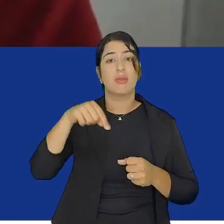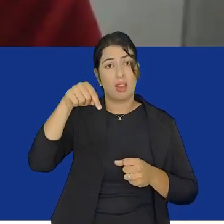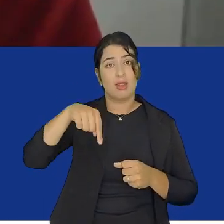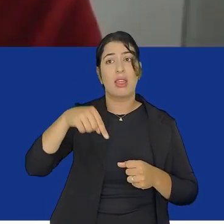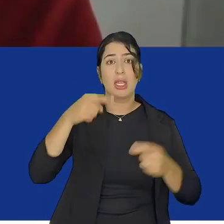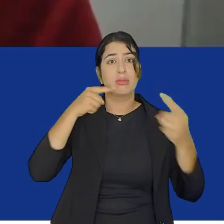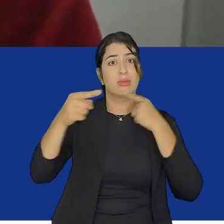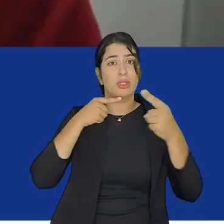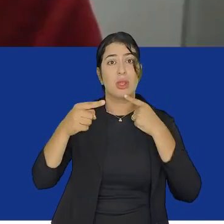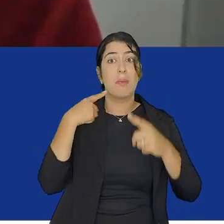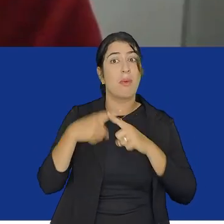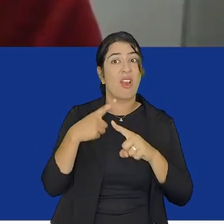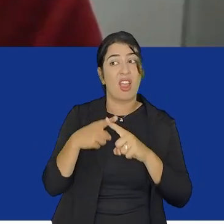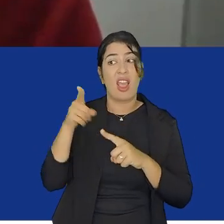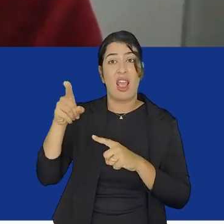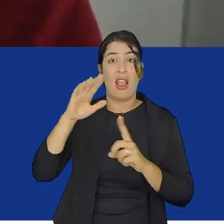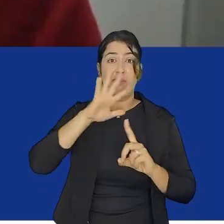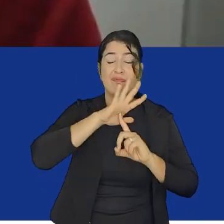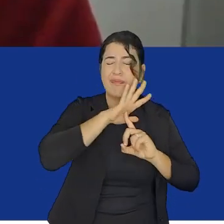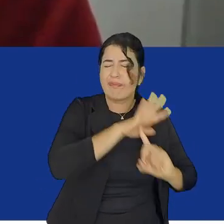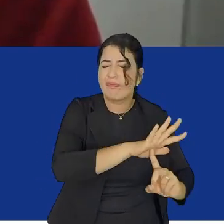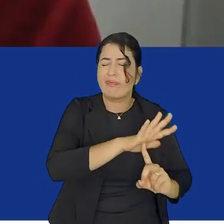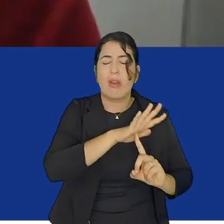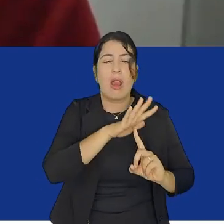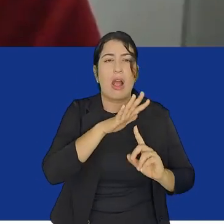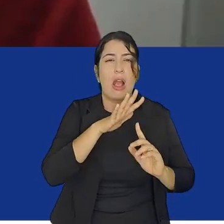quem é vítima, com certeza é